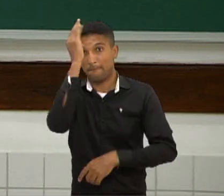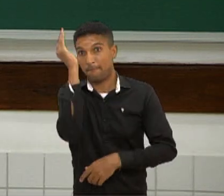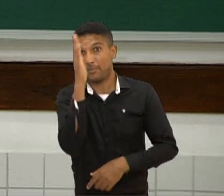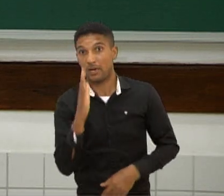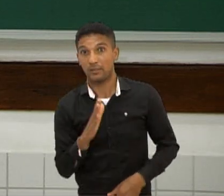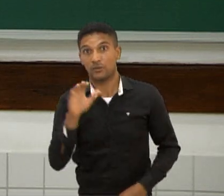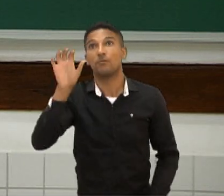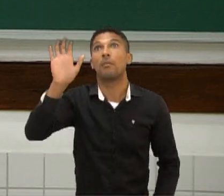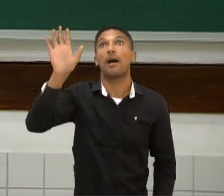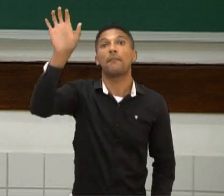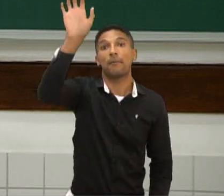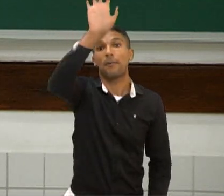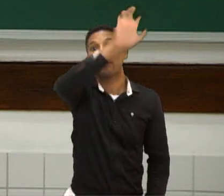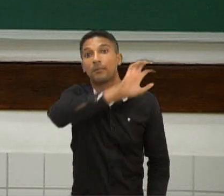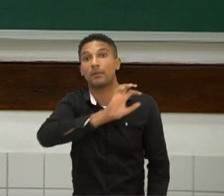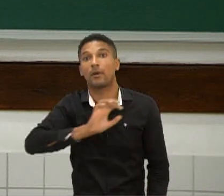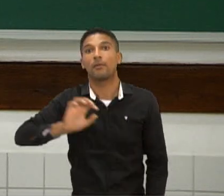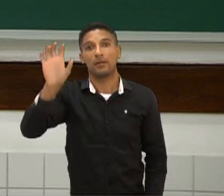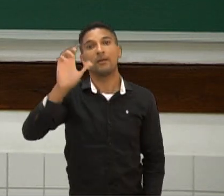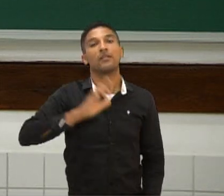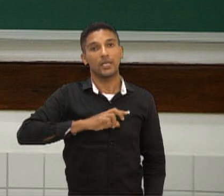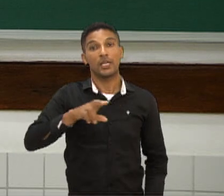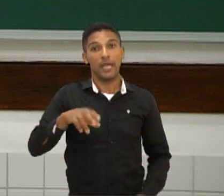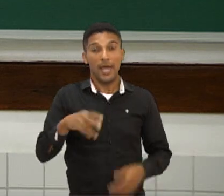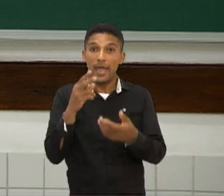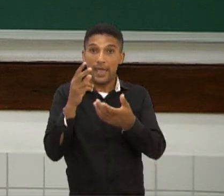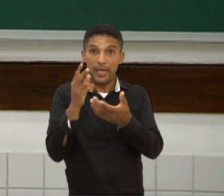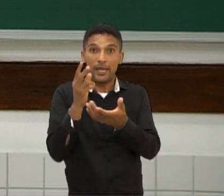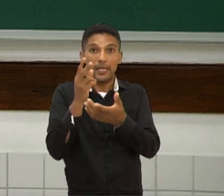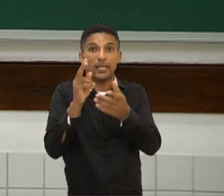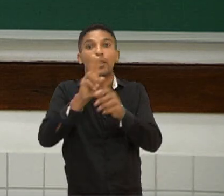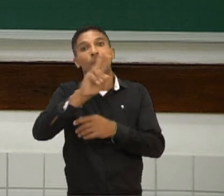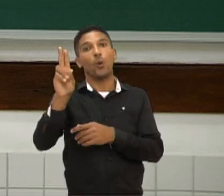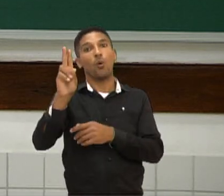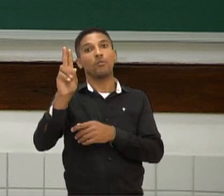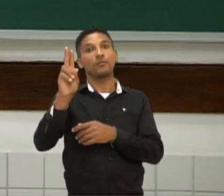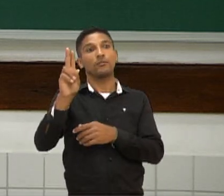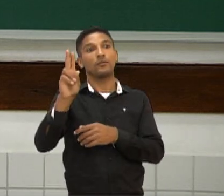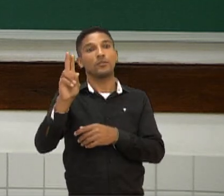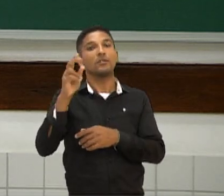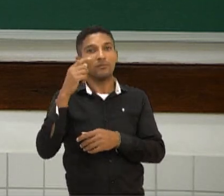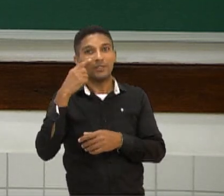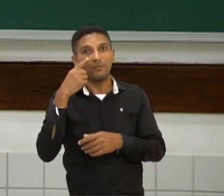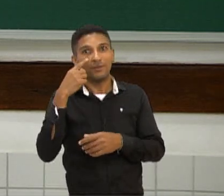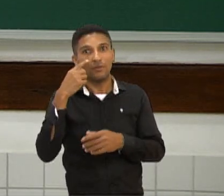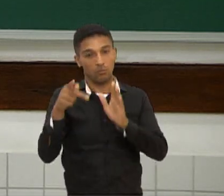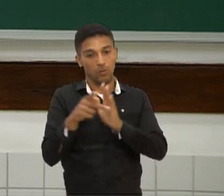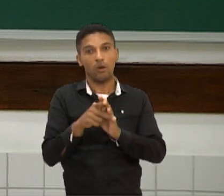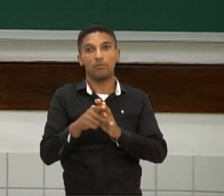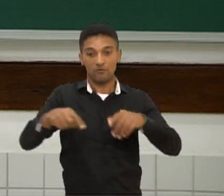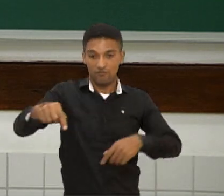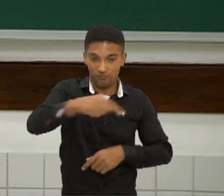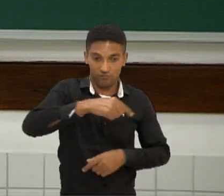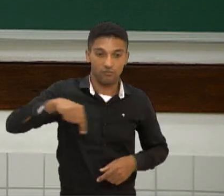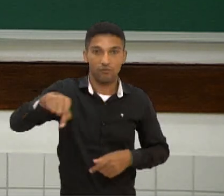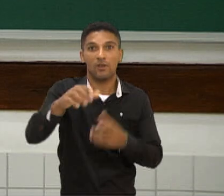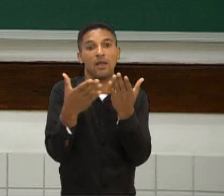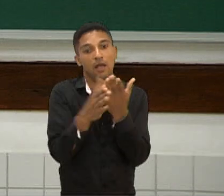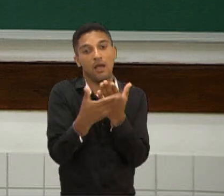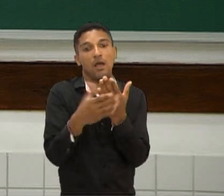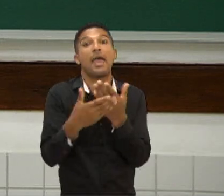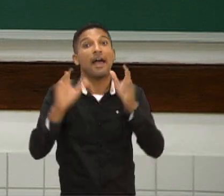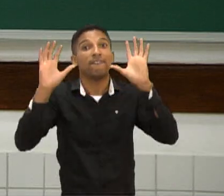festas. Porém, muitas vezes a dança que tem lá dentro é muito parecida, tem a mesma origem, vem de lugares parecidos, que